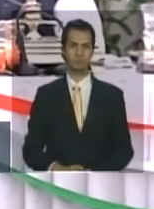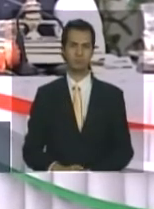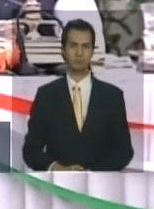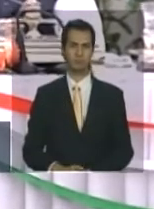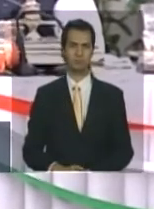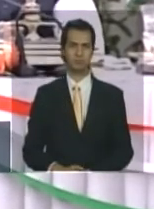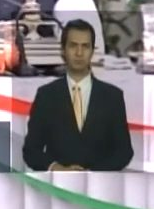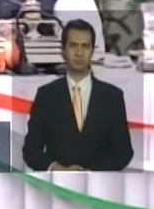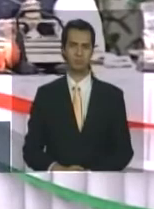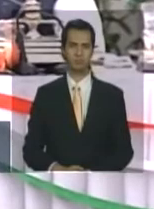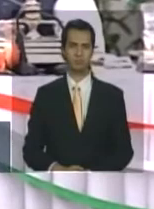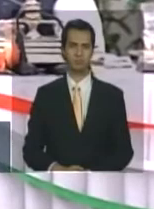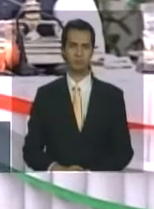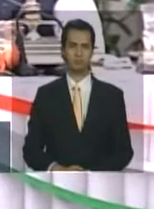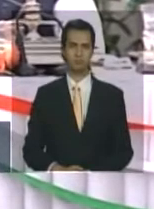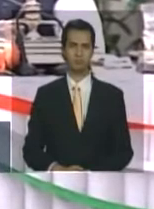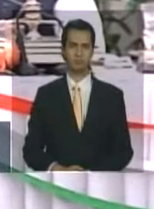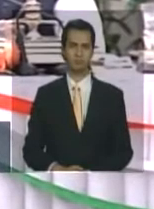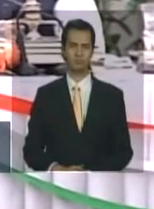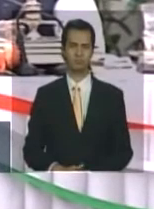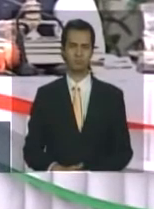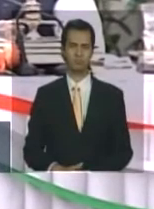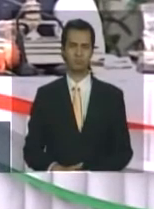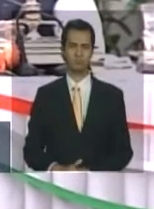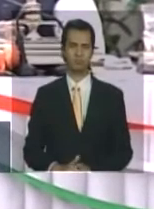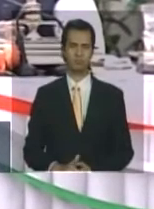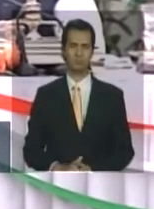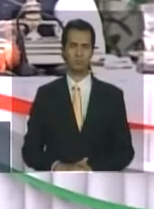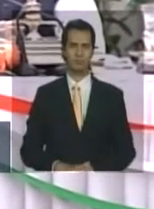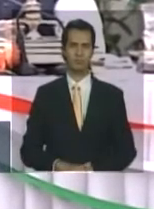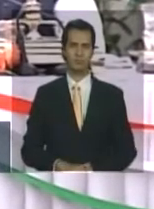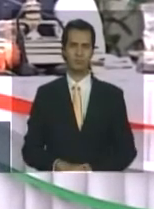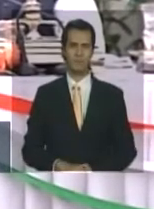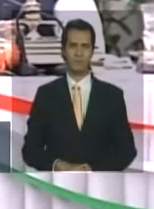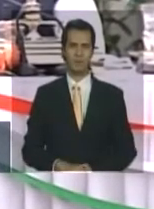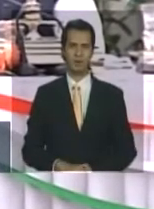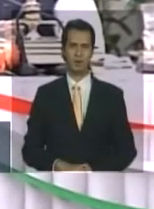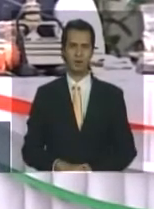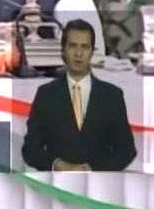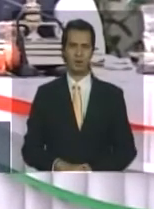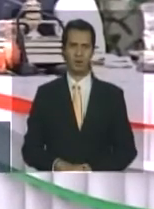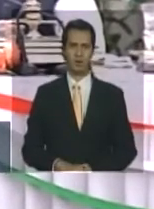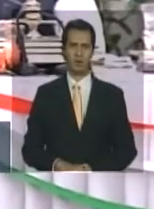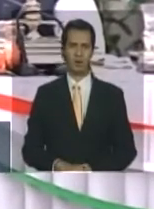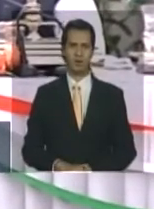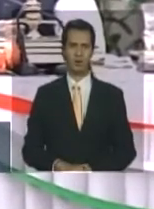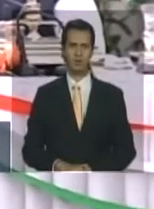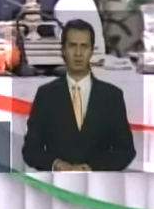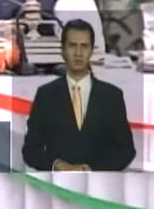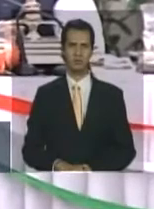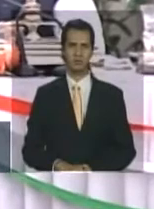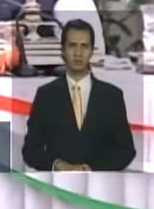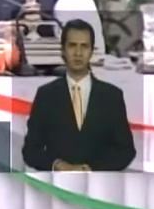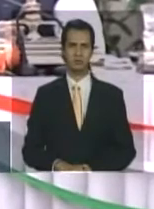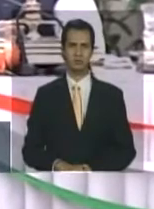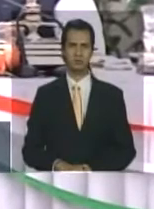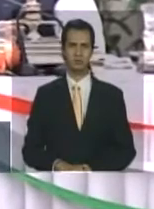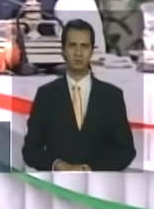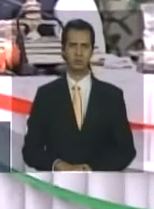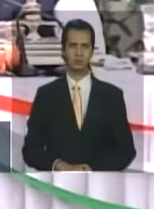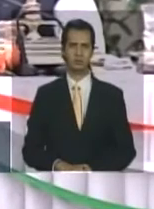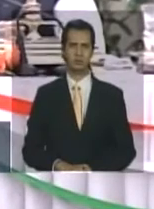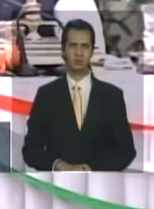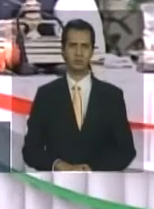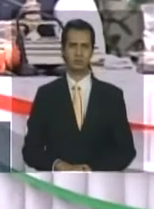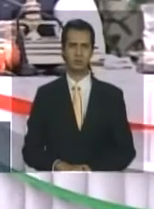talks and understanding with a view to materializing research and development projects in areas that have a strong technology and